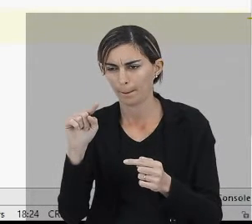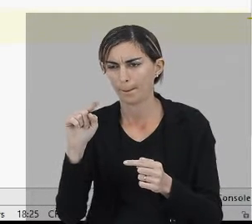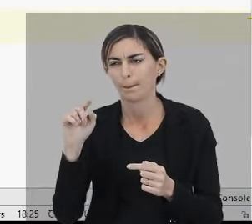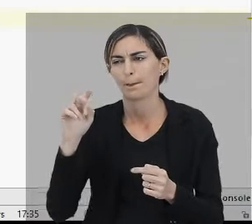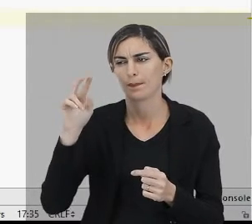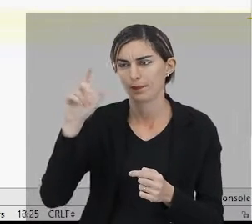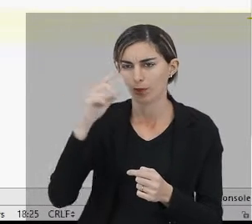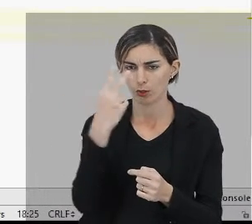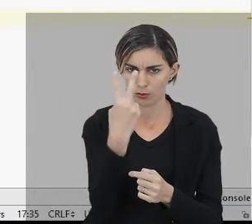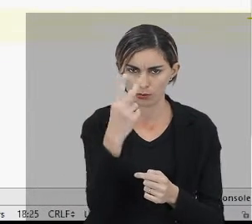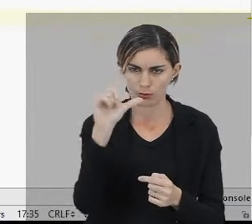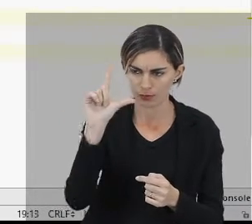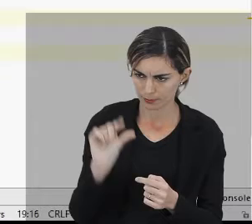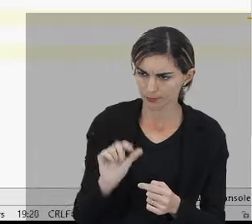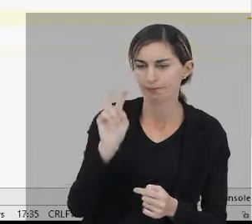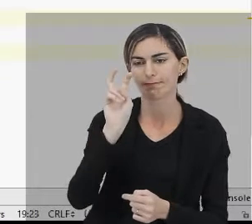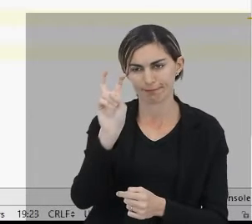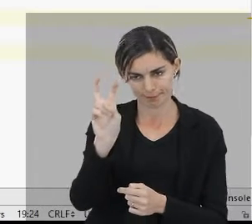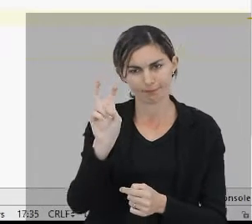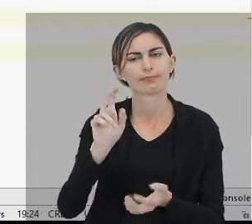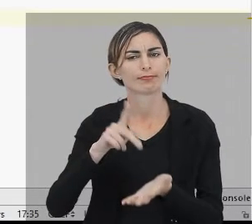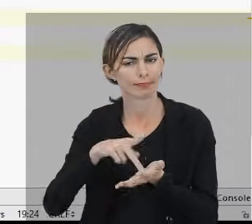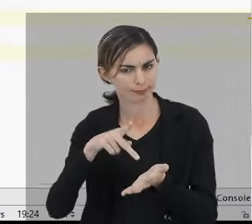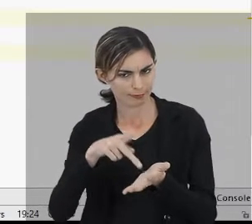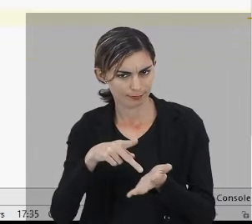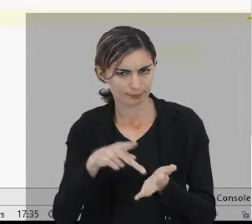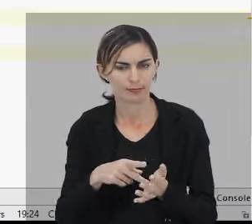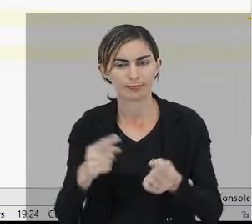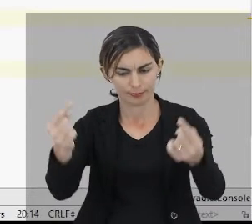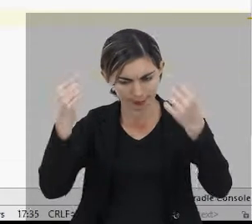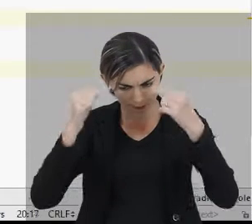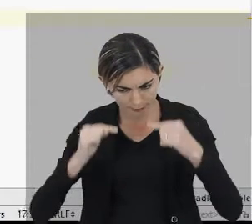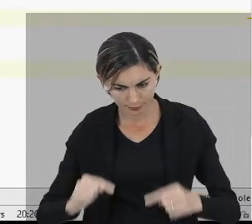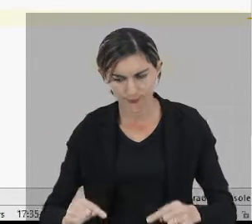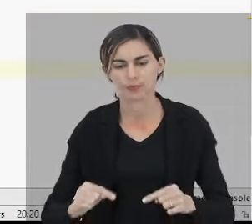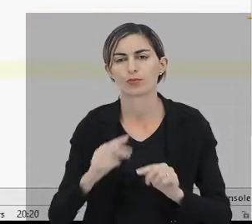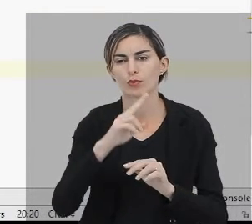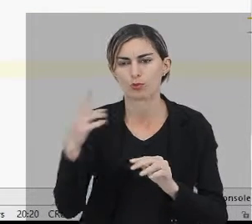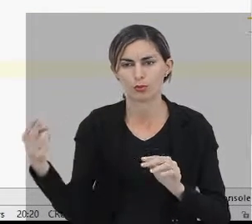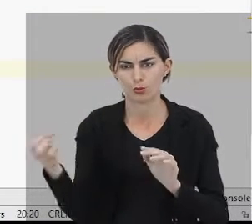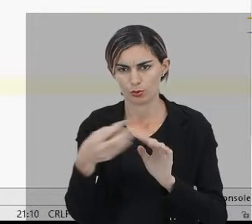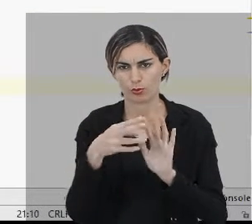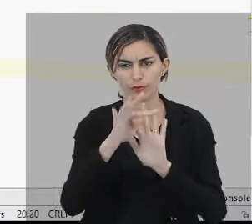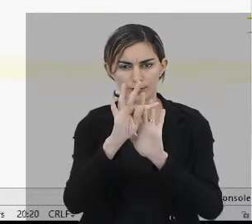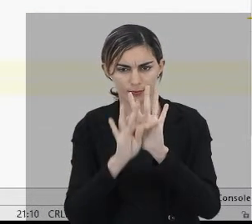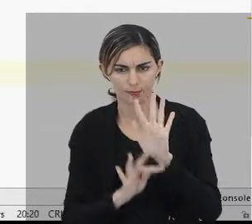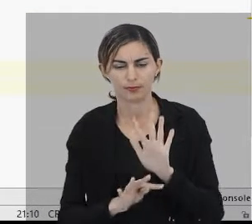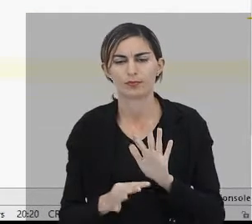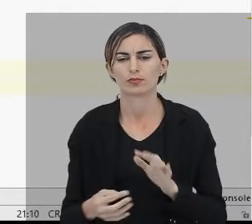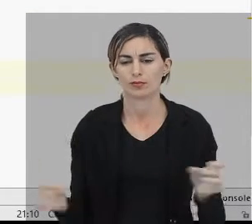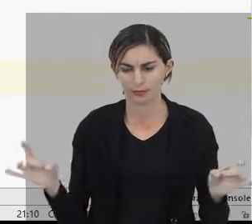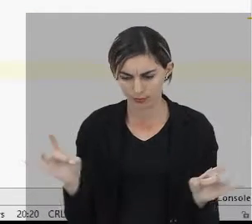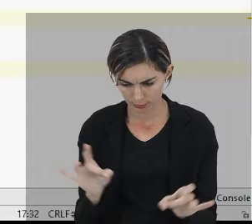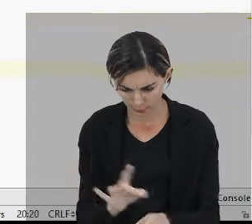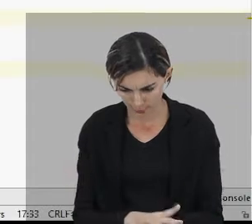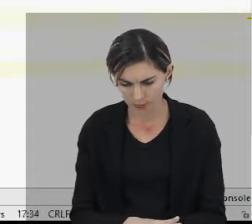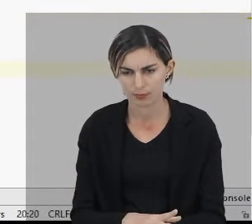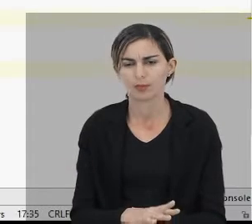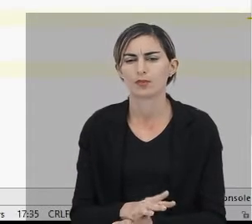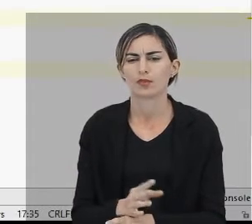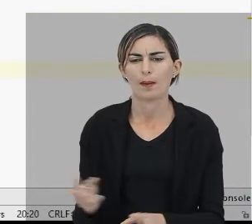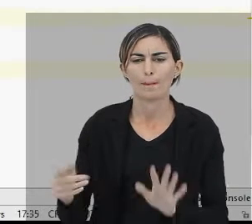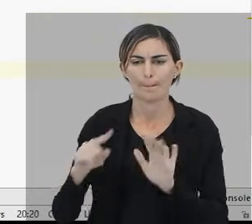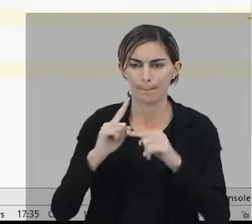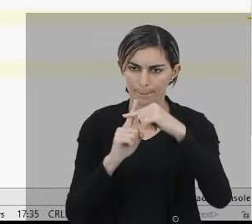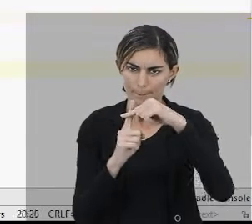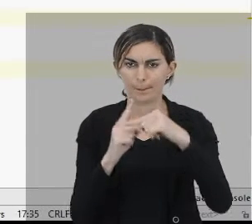ele cria um novo botão, ele adiciona o texto e ele adiciona ao layout. Terminou, ele